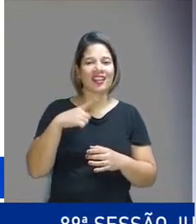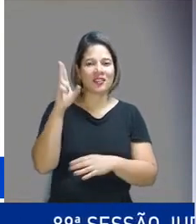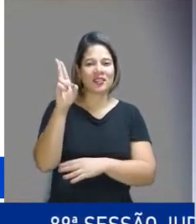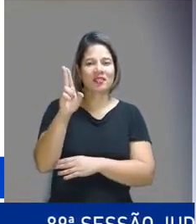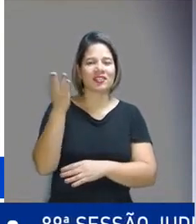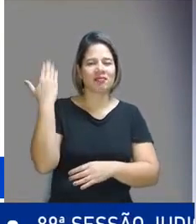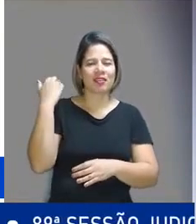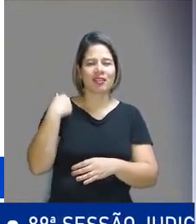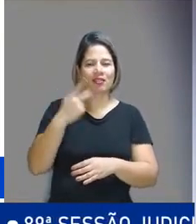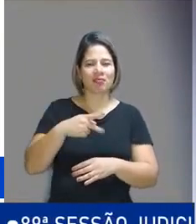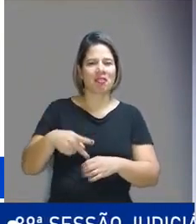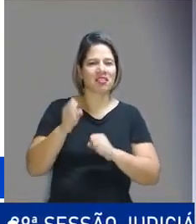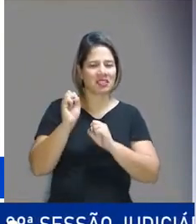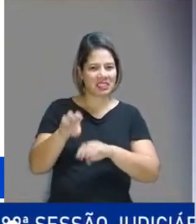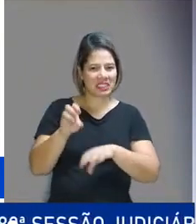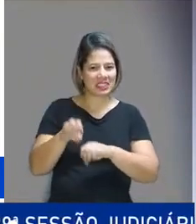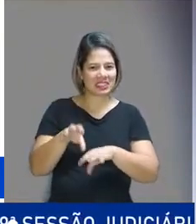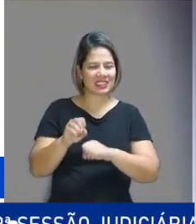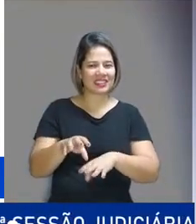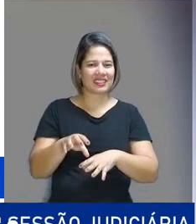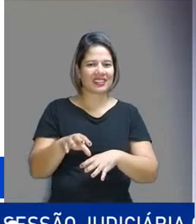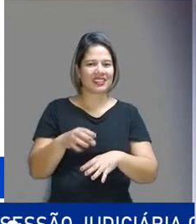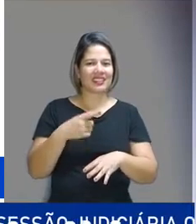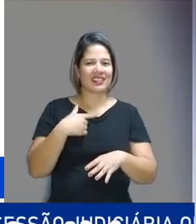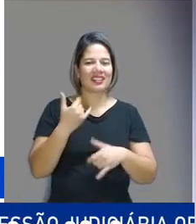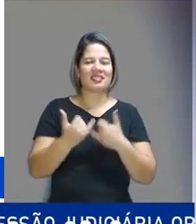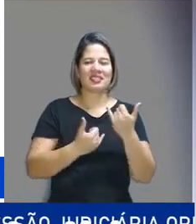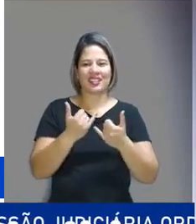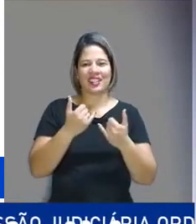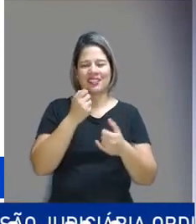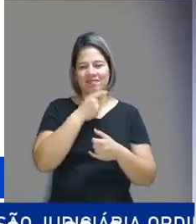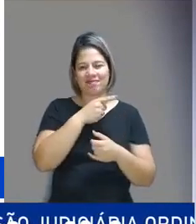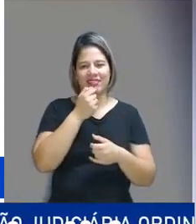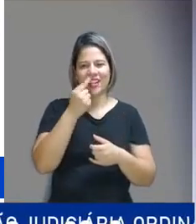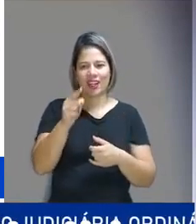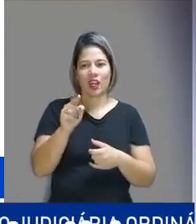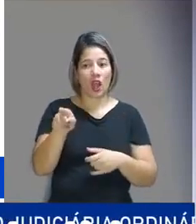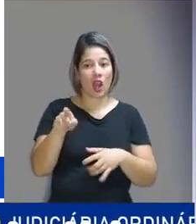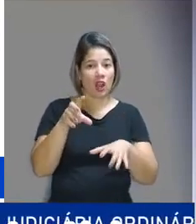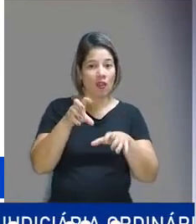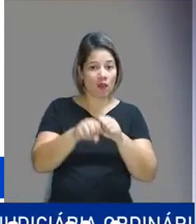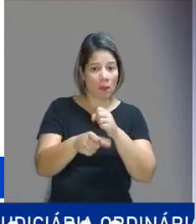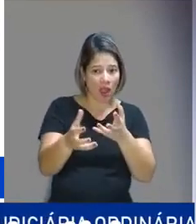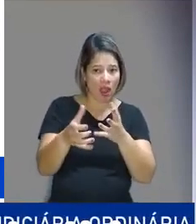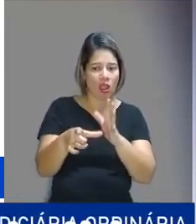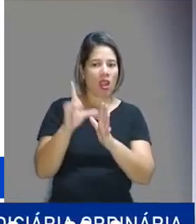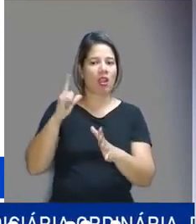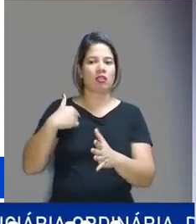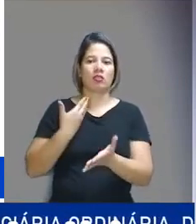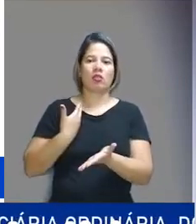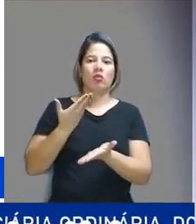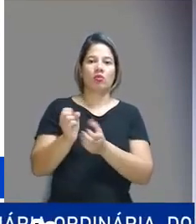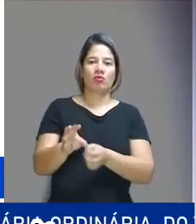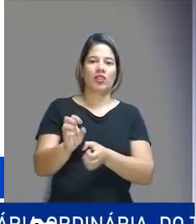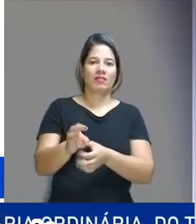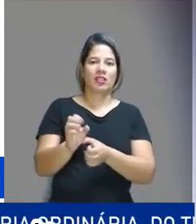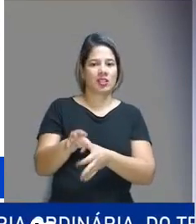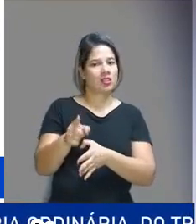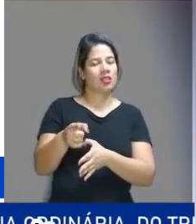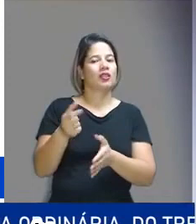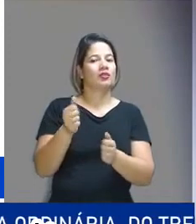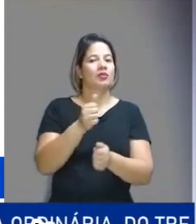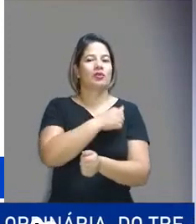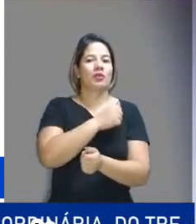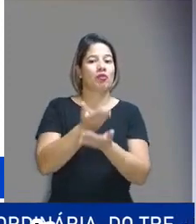primórdios. Eu brinco que não tinha como escapar de mim, o aluno quisesse formar antes, só tinha eu como professor da Universidade de Direito